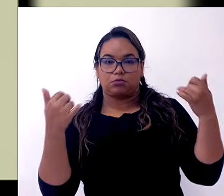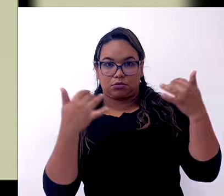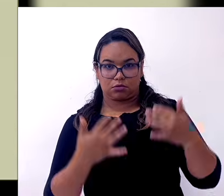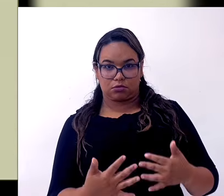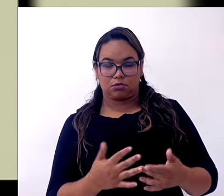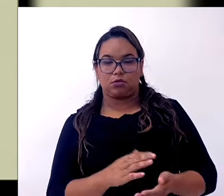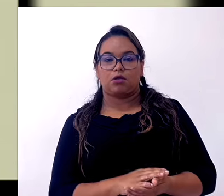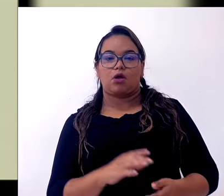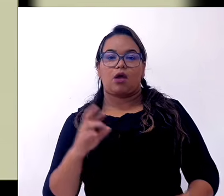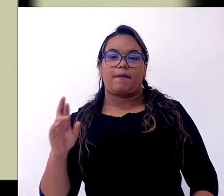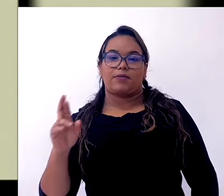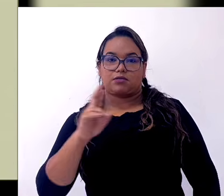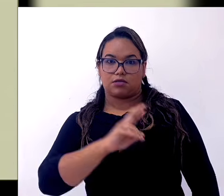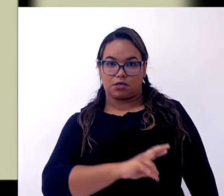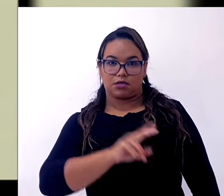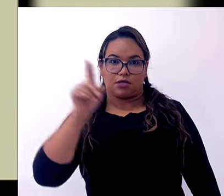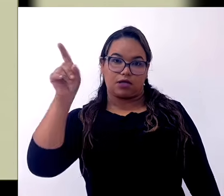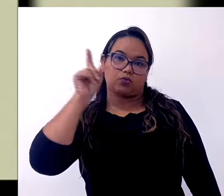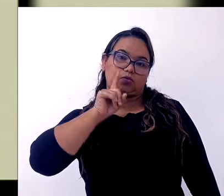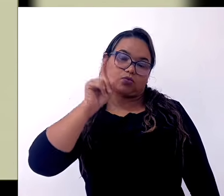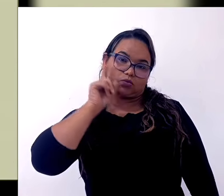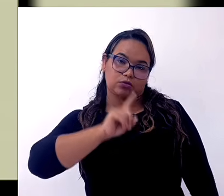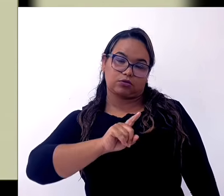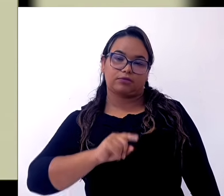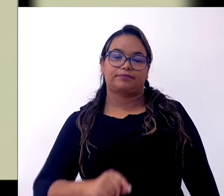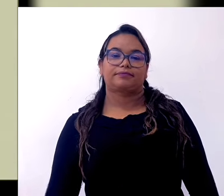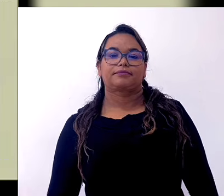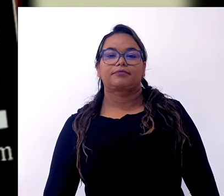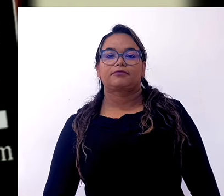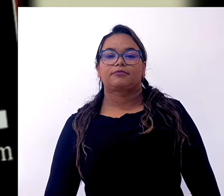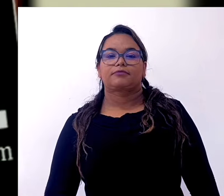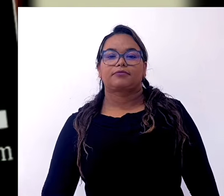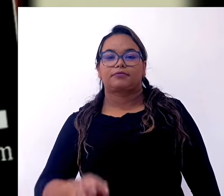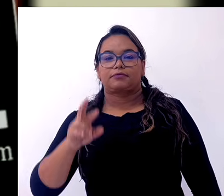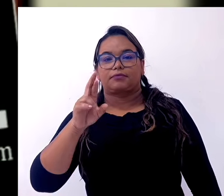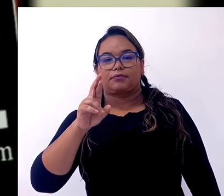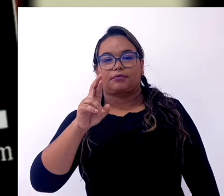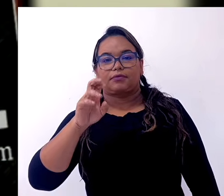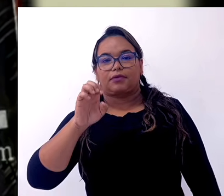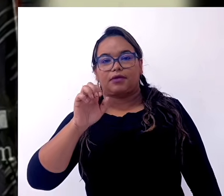política, está envolvido com essas operações clandestinas.